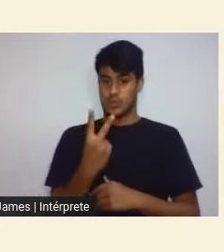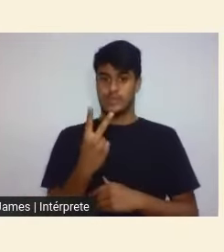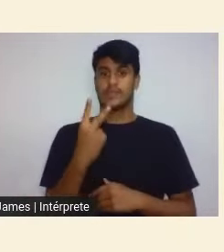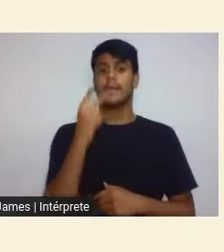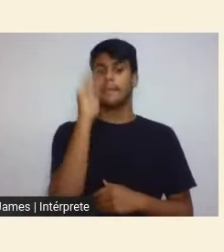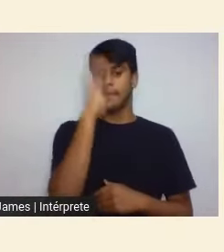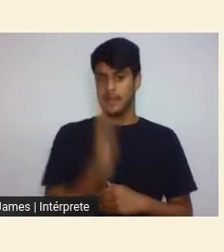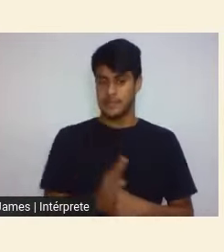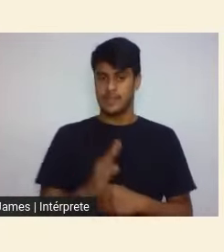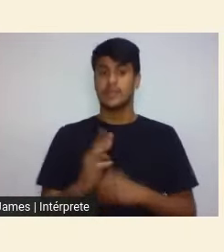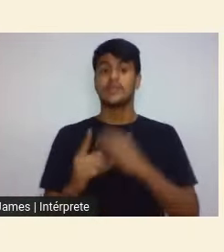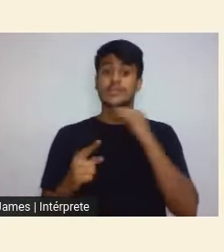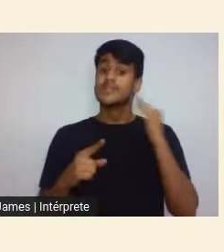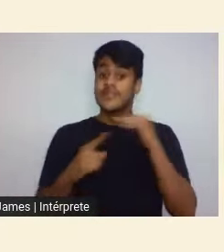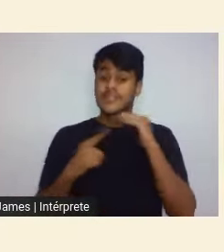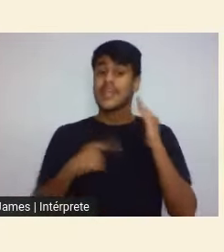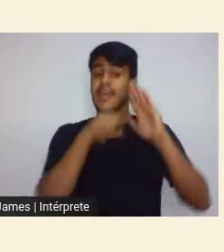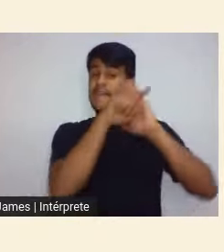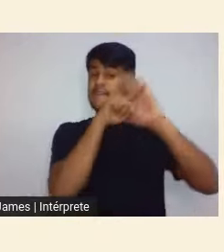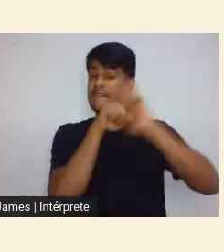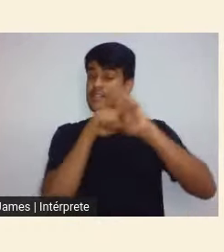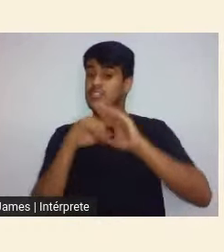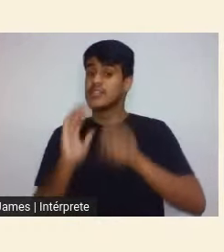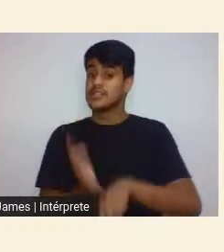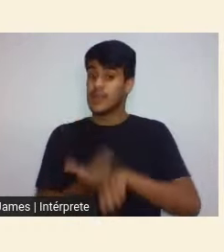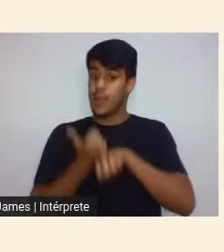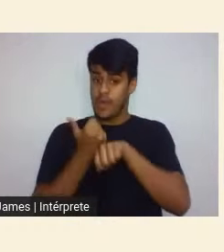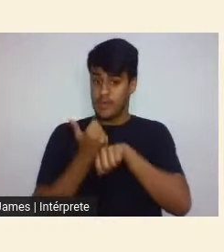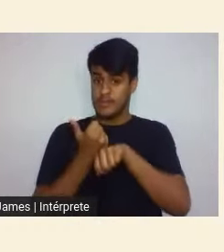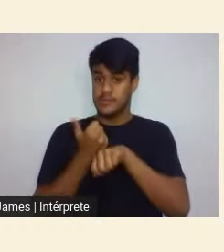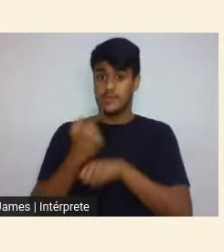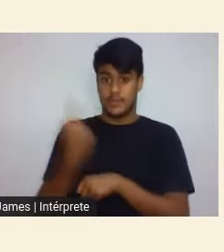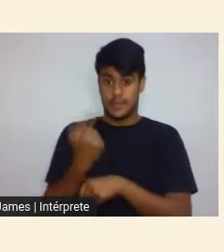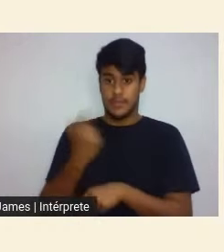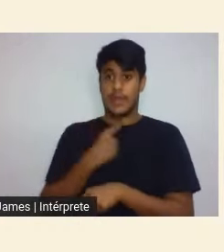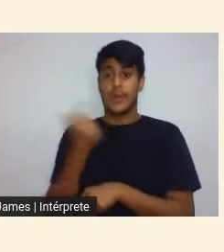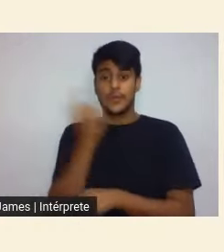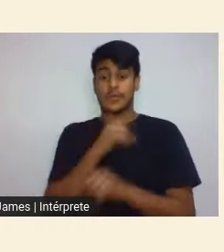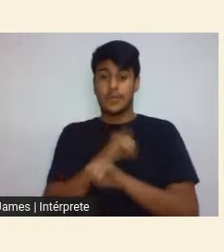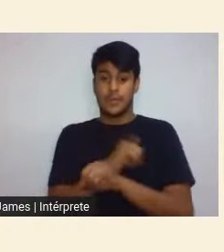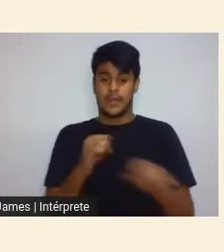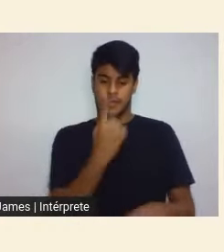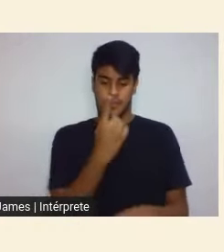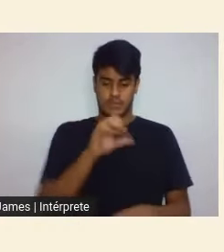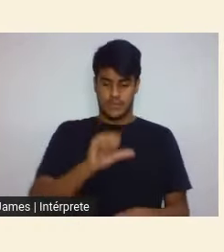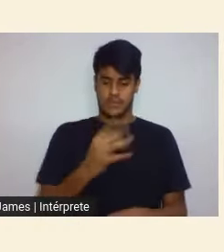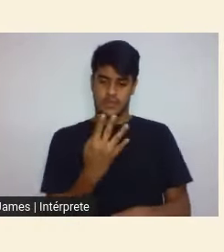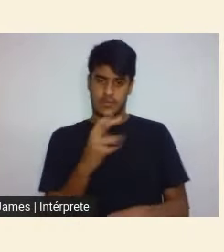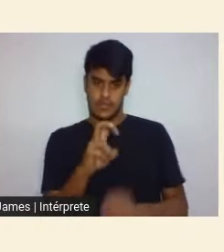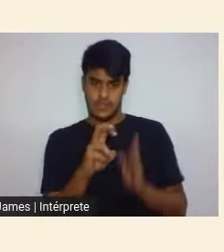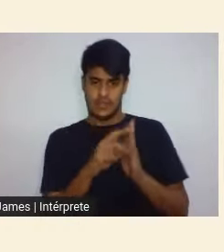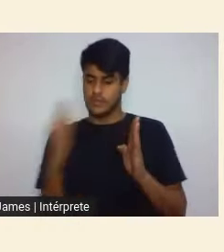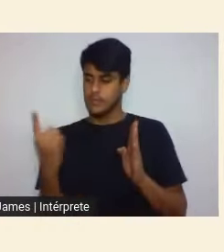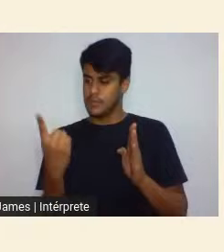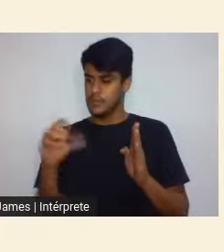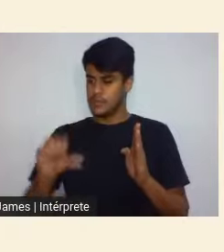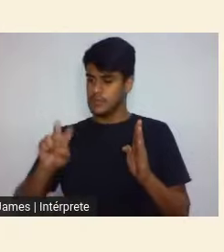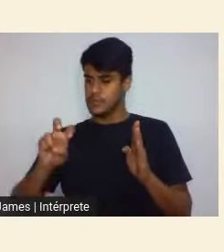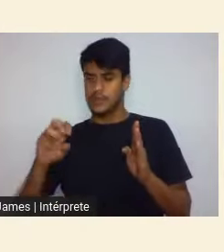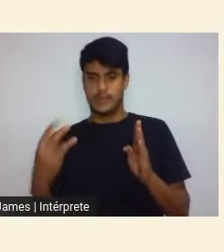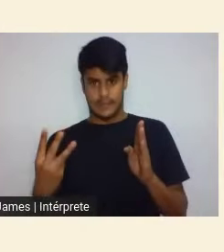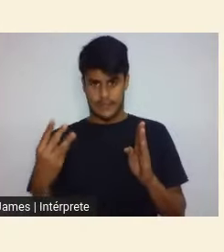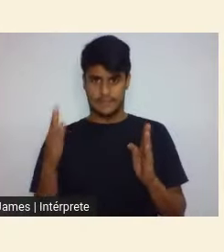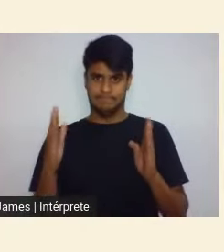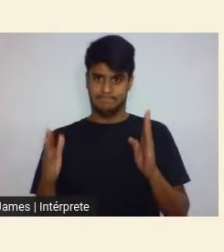resulta de investigações anteriores, inicialmente publicadas entre 1945 e 53. A